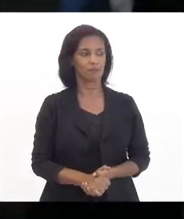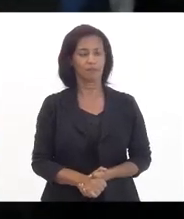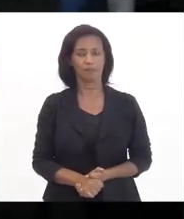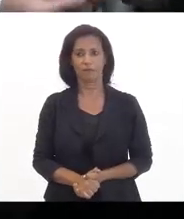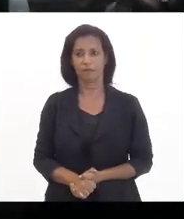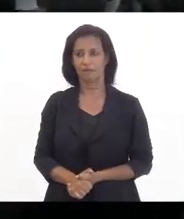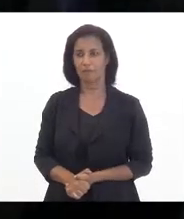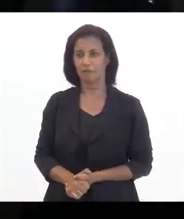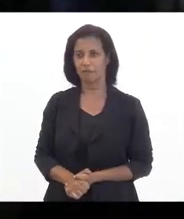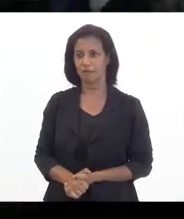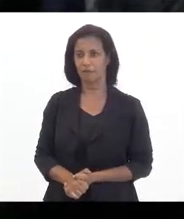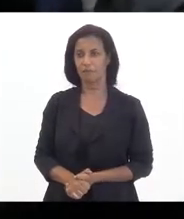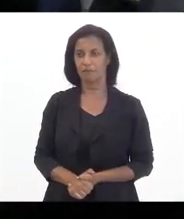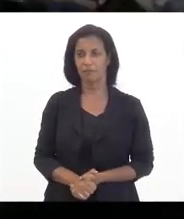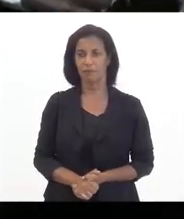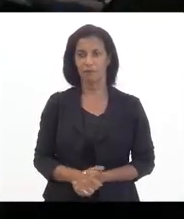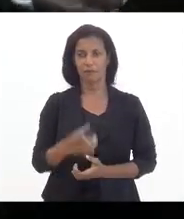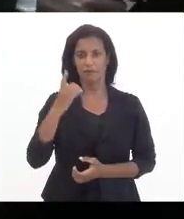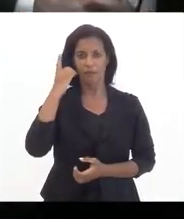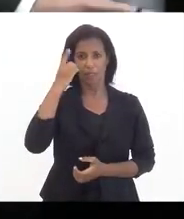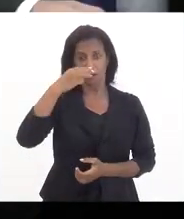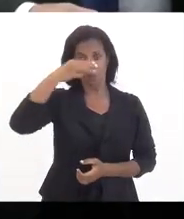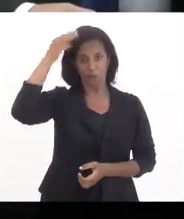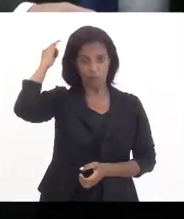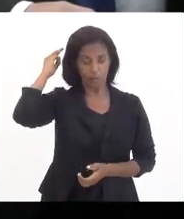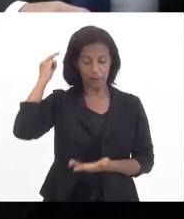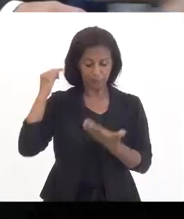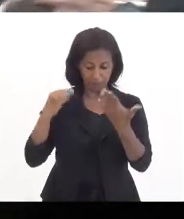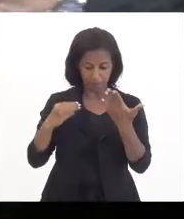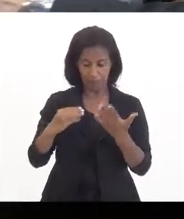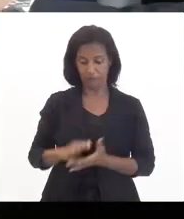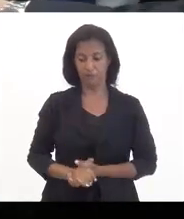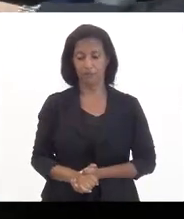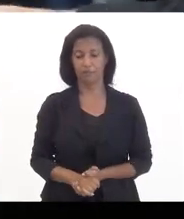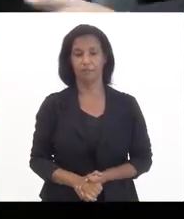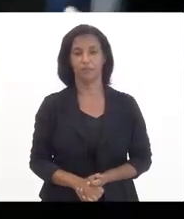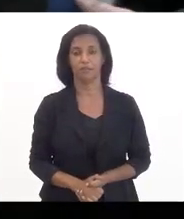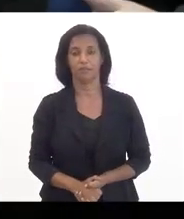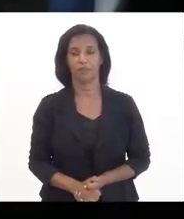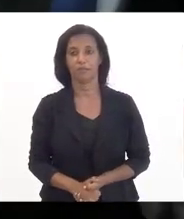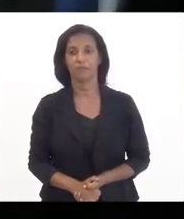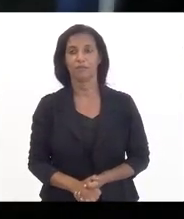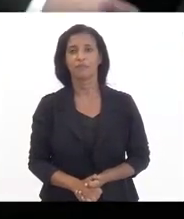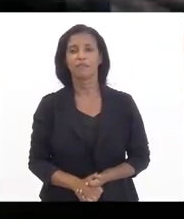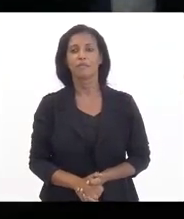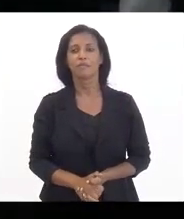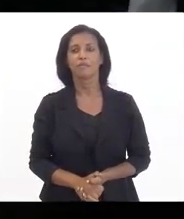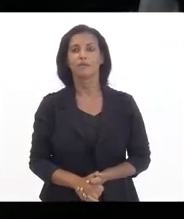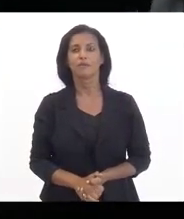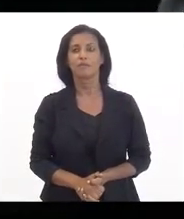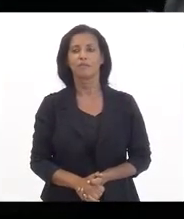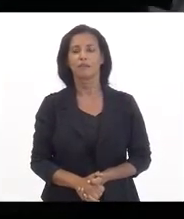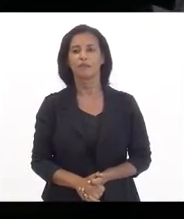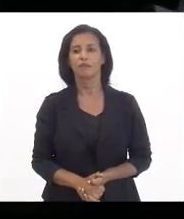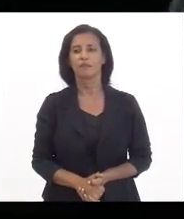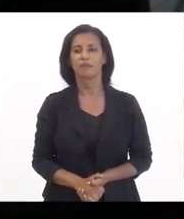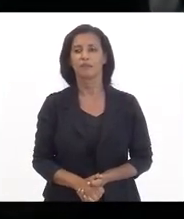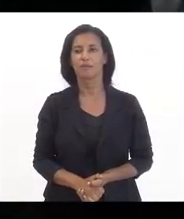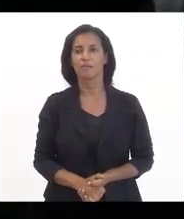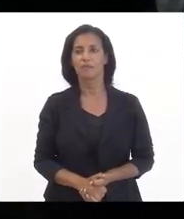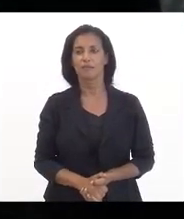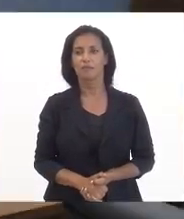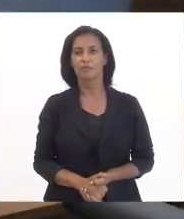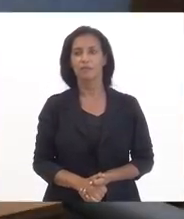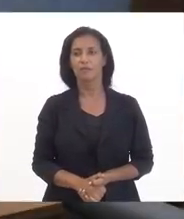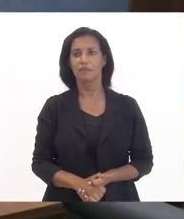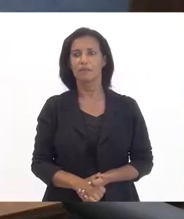Hã? Deputado Márcio. Sim, senhor presidente. É o primeiro, é o 18 aqui, o consignado. Do quê?